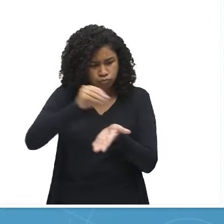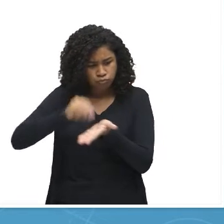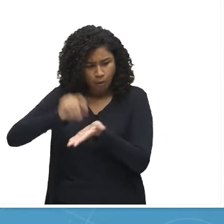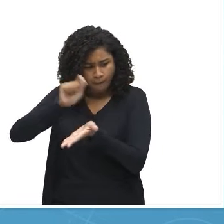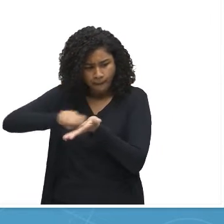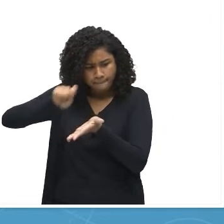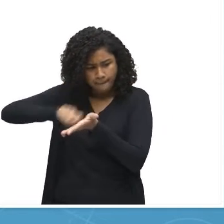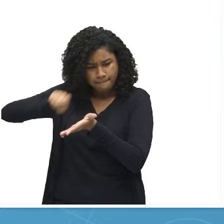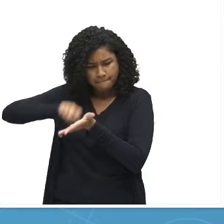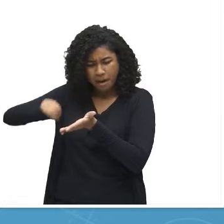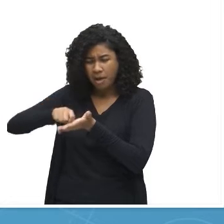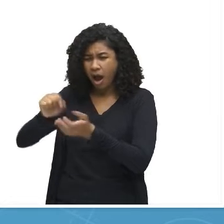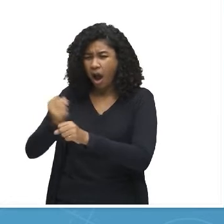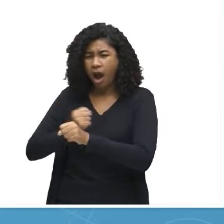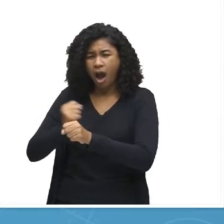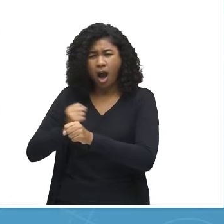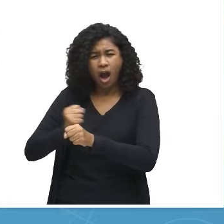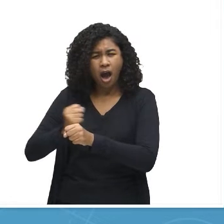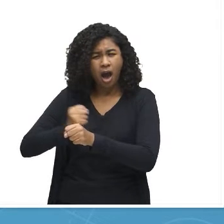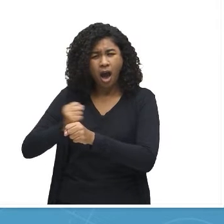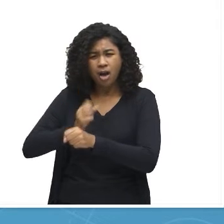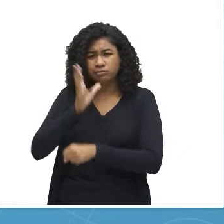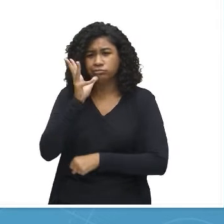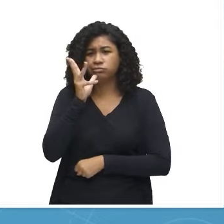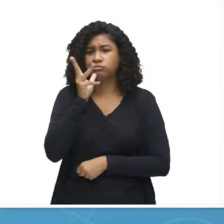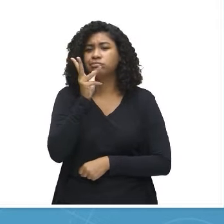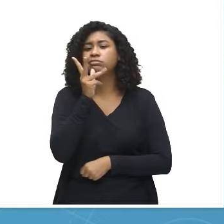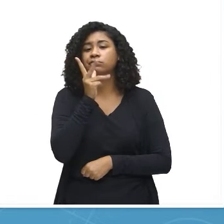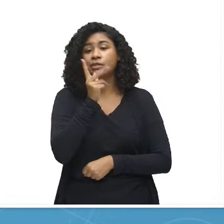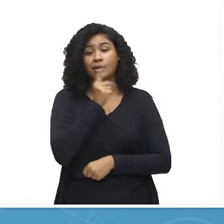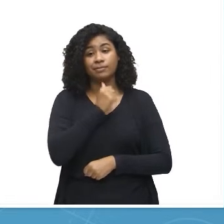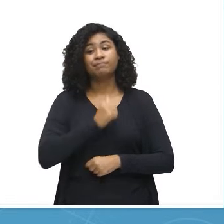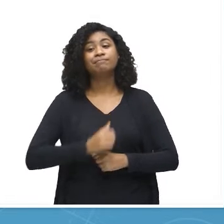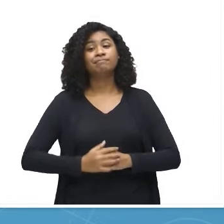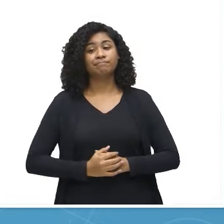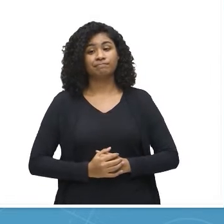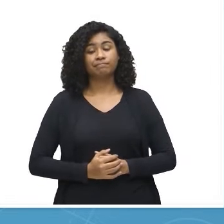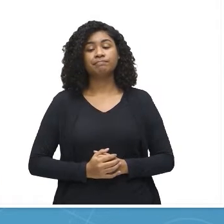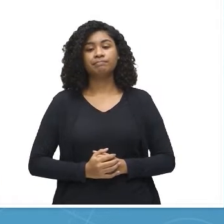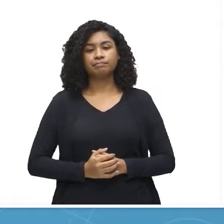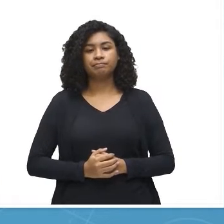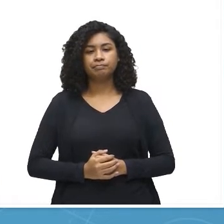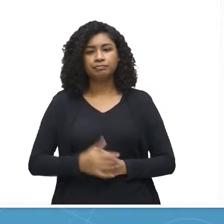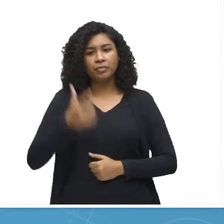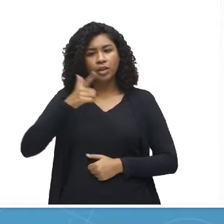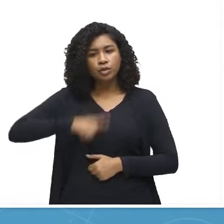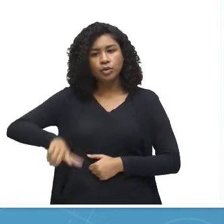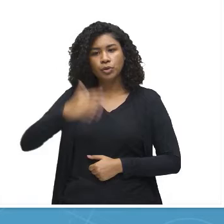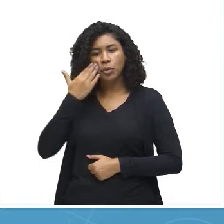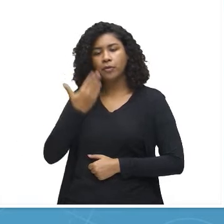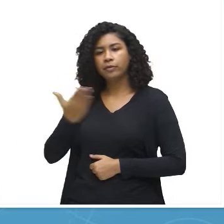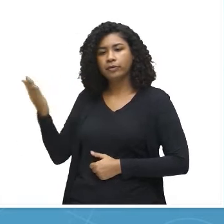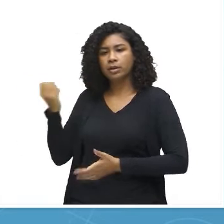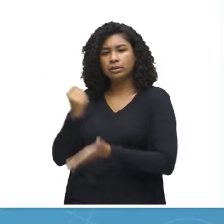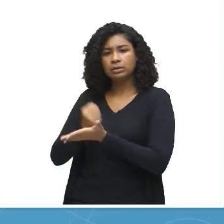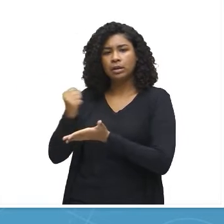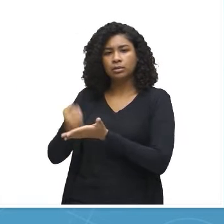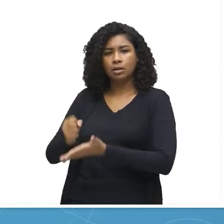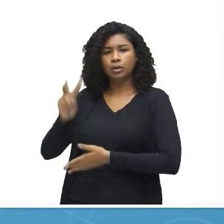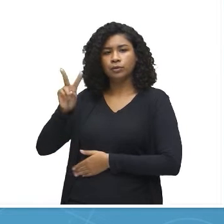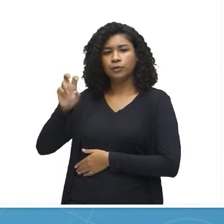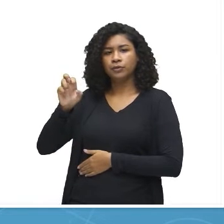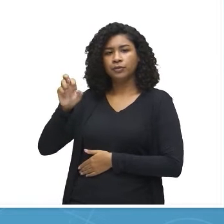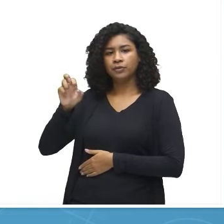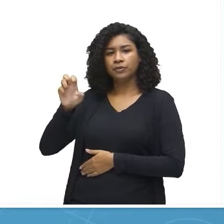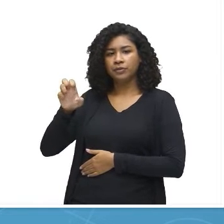Levava-se anos aí para fazer uma cópia, né? A gente está vendo aqui mais uma vez o Tratado de Verdun, que ocorre após